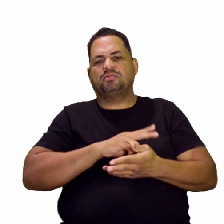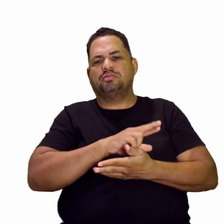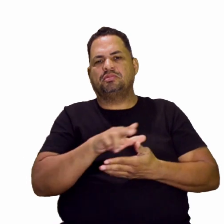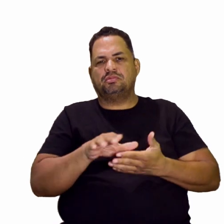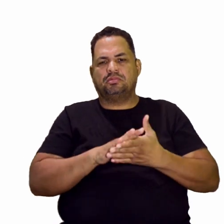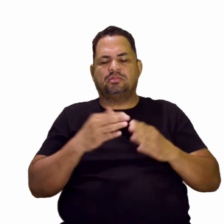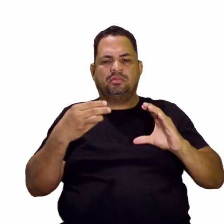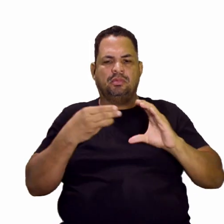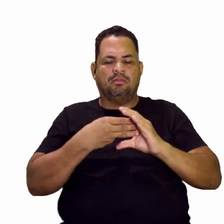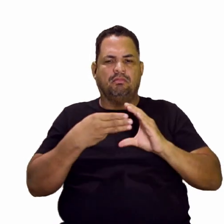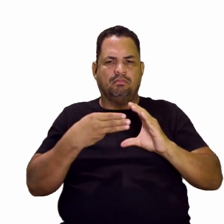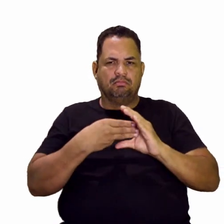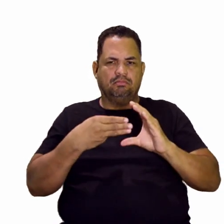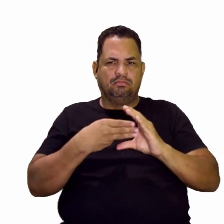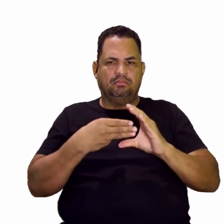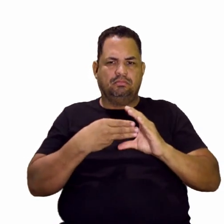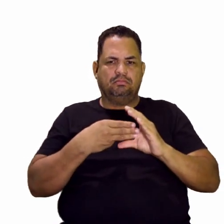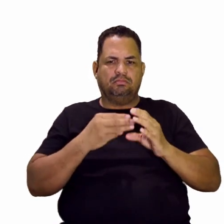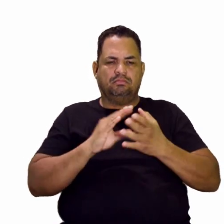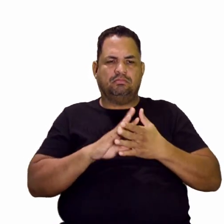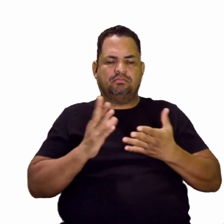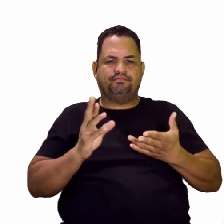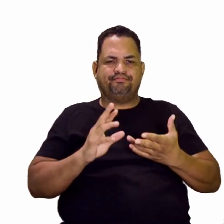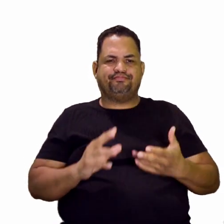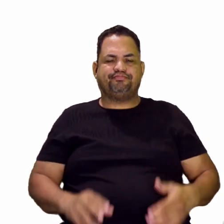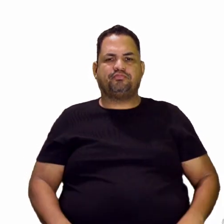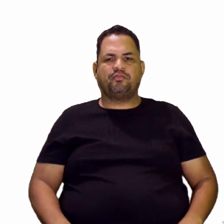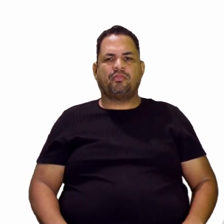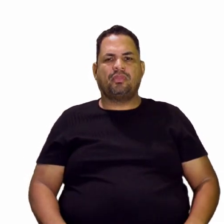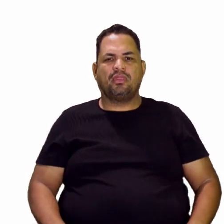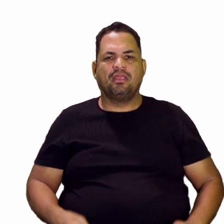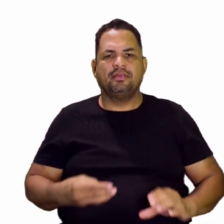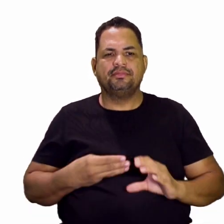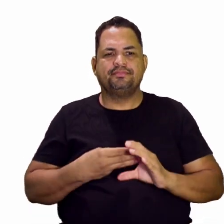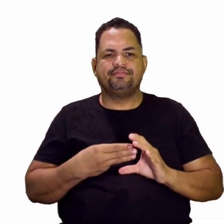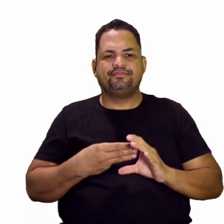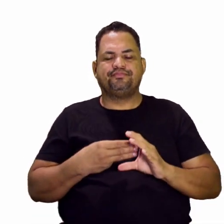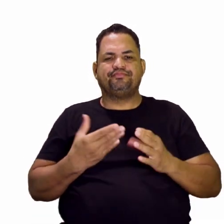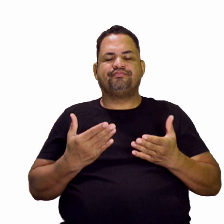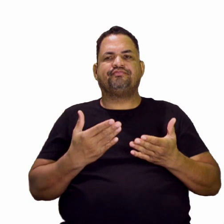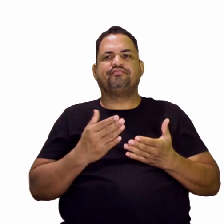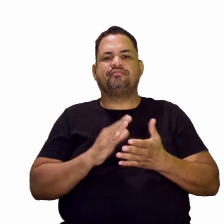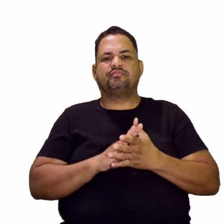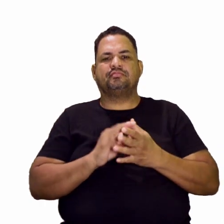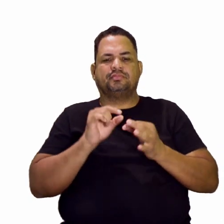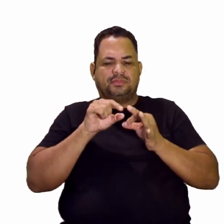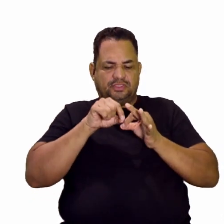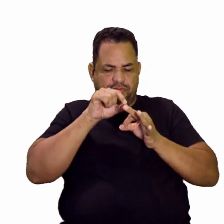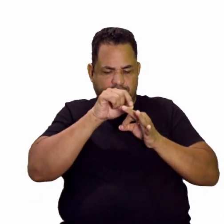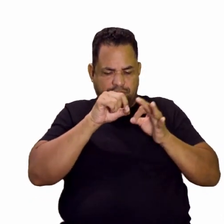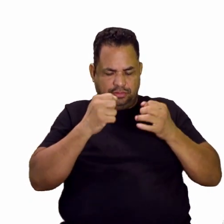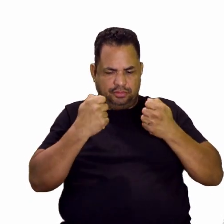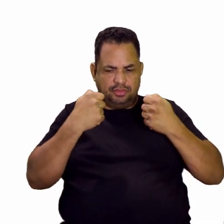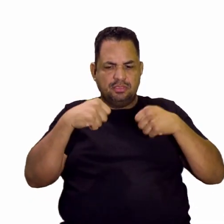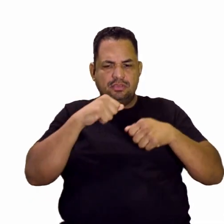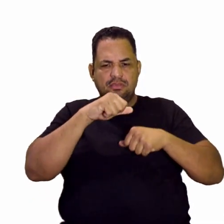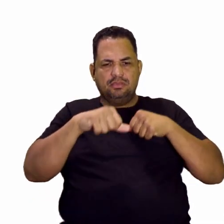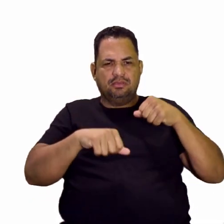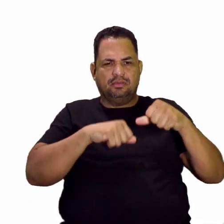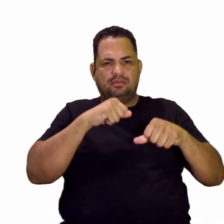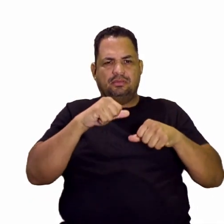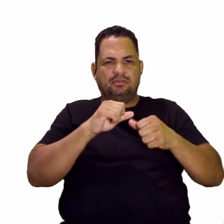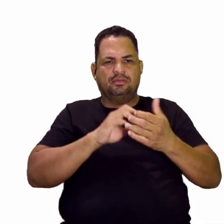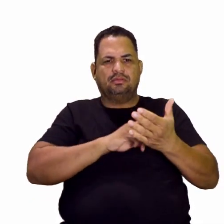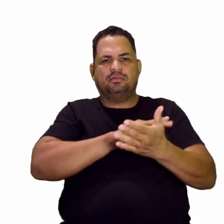aquelas células indiferenciadas, ou seja, são células como se fossem sementes, que elas podem se transformar